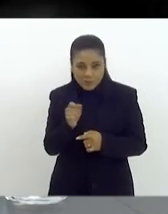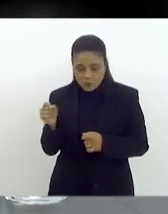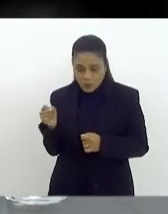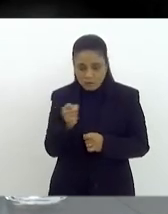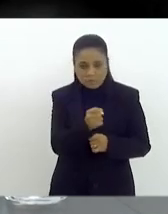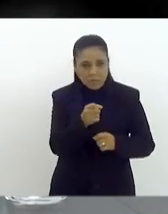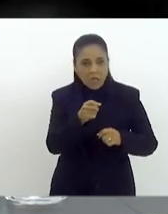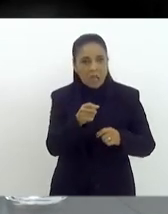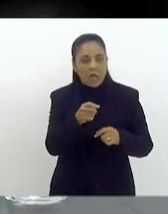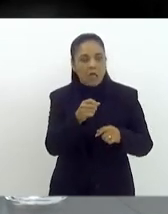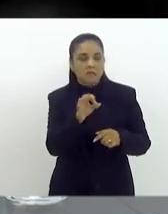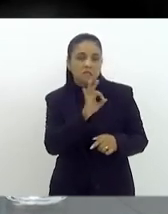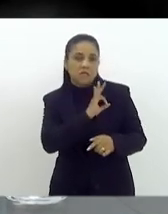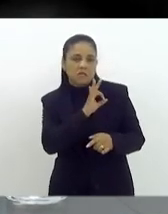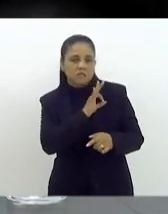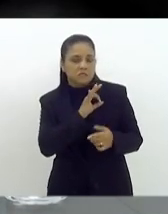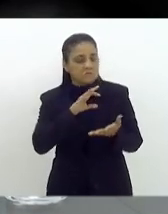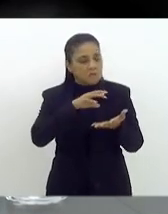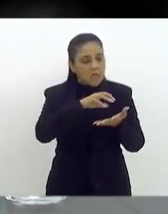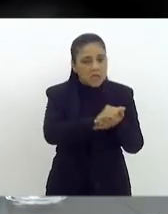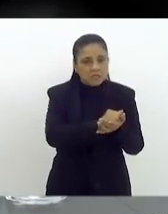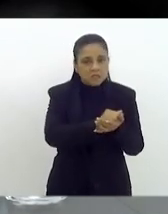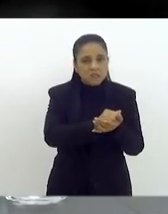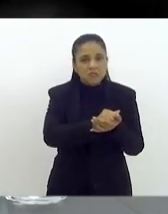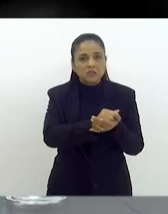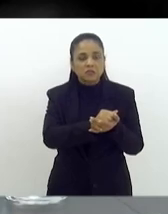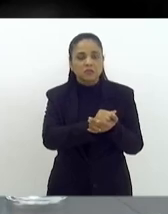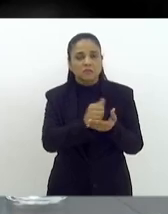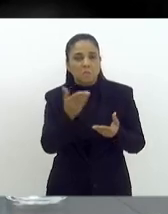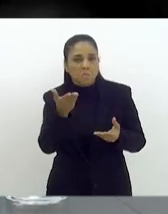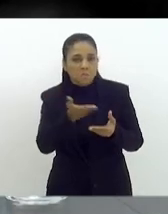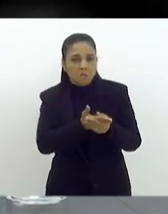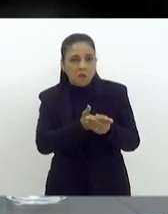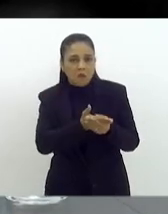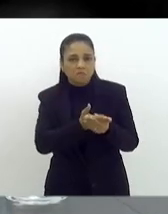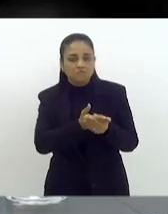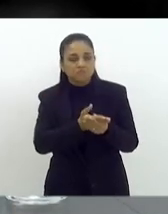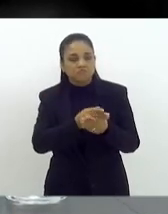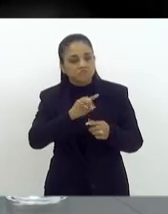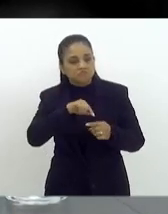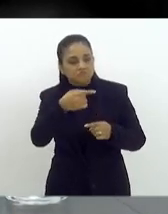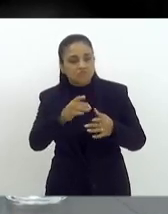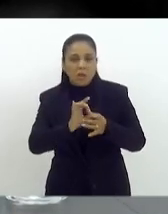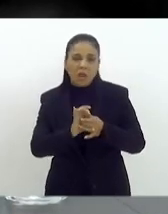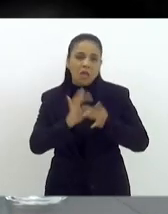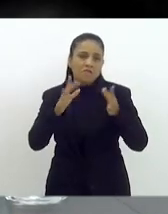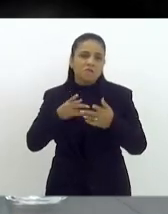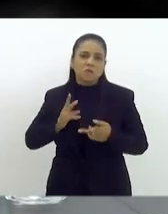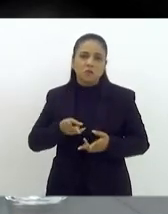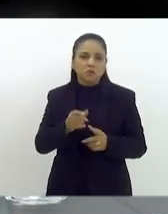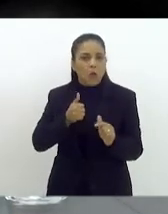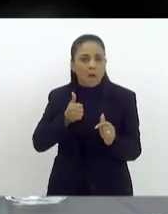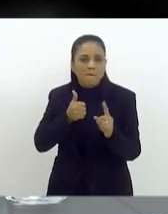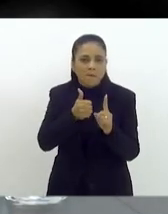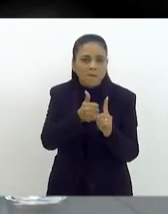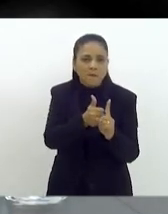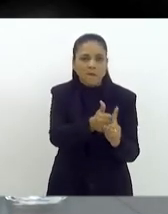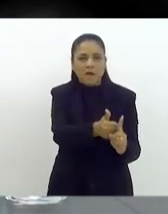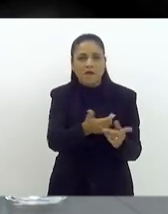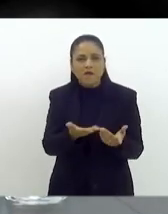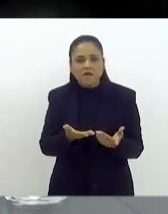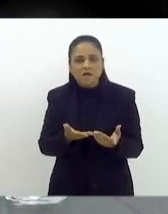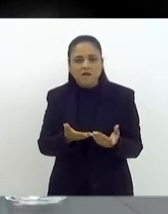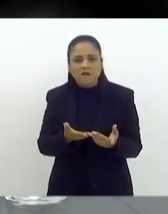delegacia faria o registro de ocorrência e no dia seguinte a pessoa estaria livre para continuar a perturbação continuar a perseguição e